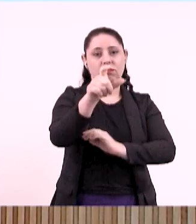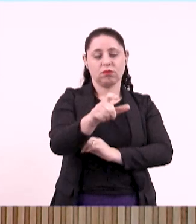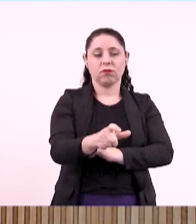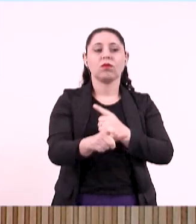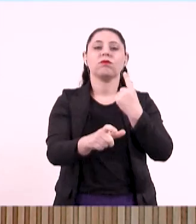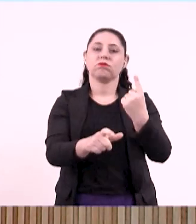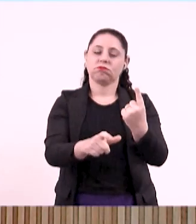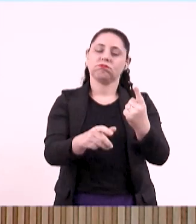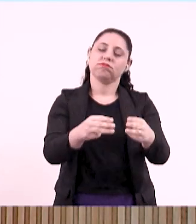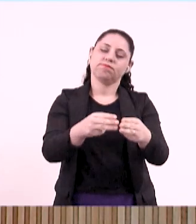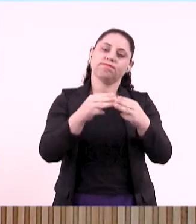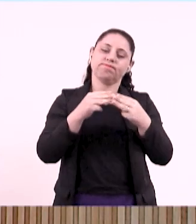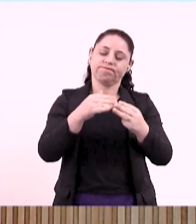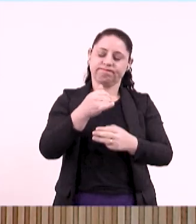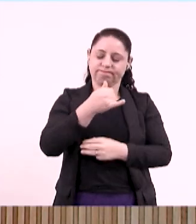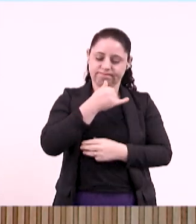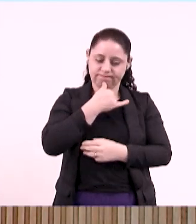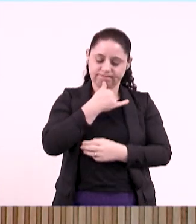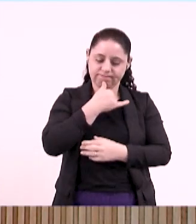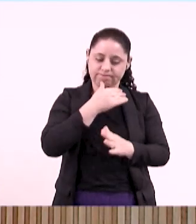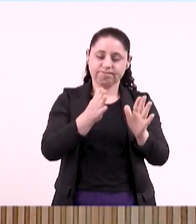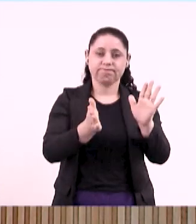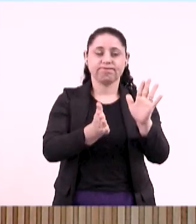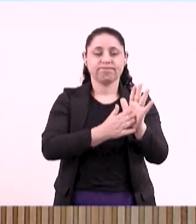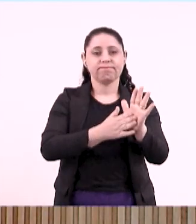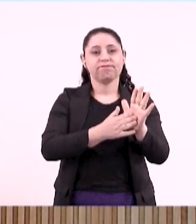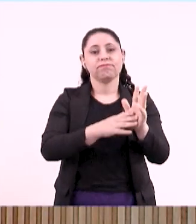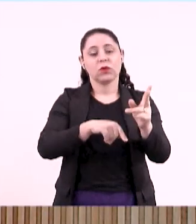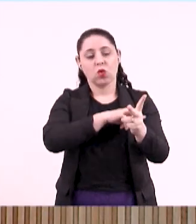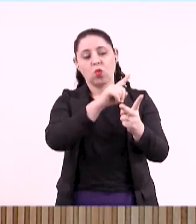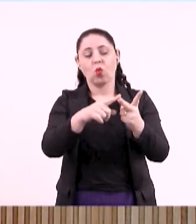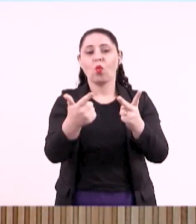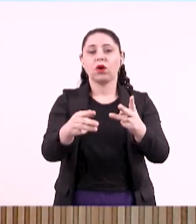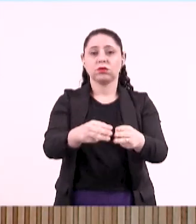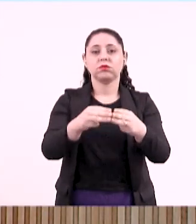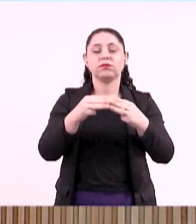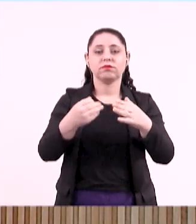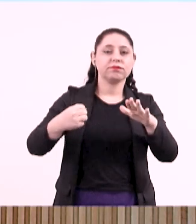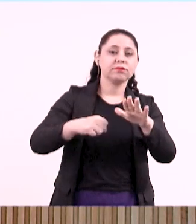e uma moção de pesar. Inclusive, uma outra moção de